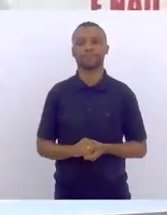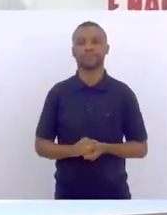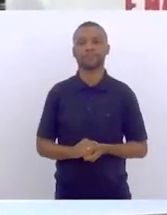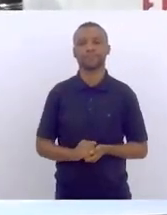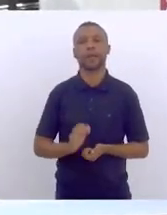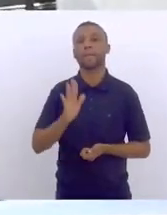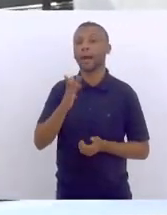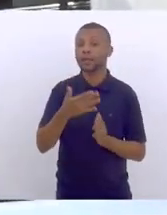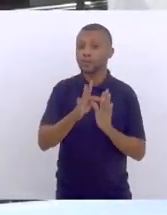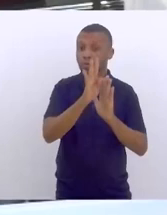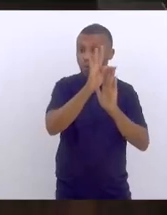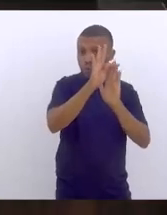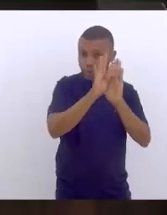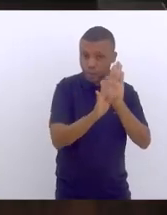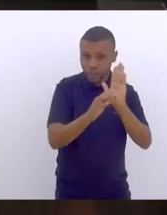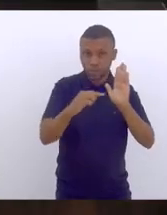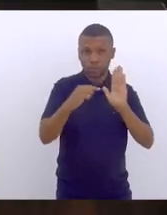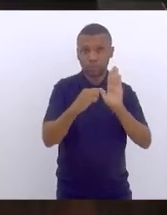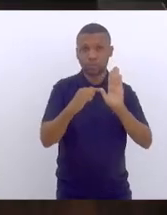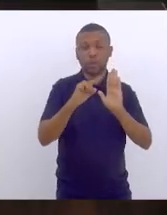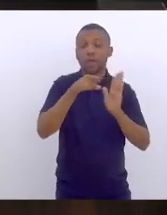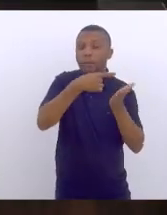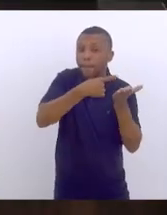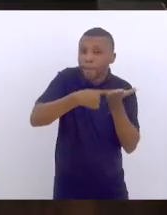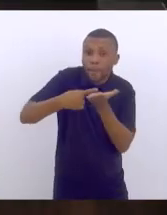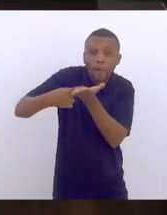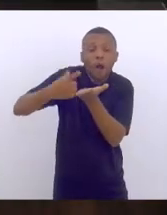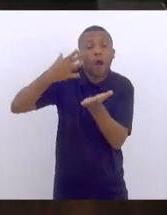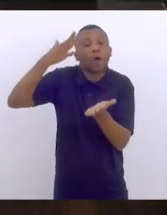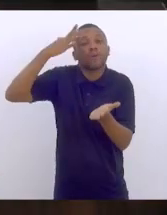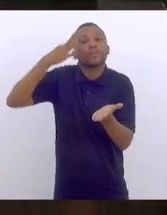além do texto, é o entendimento, ok?